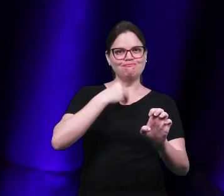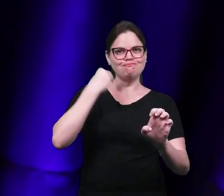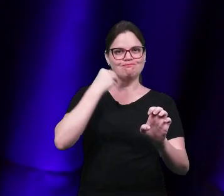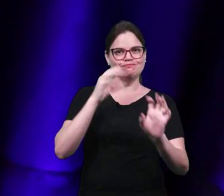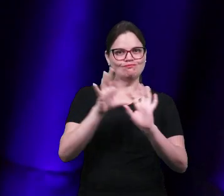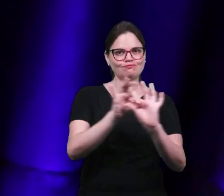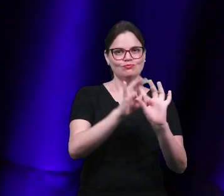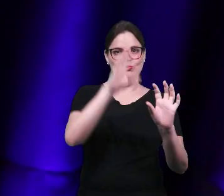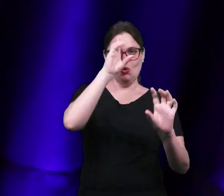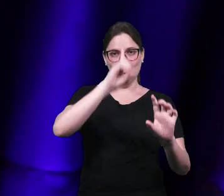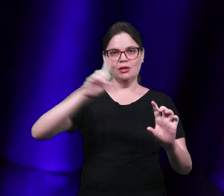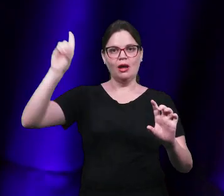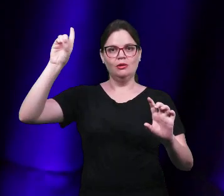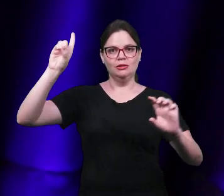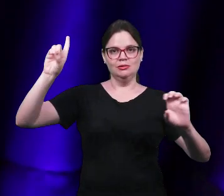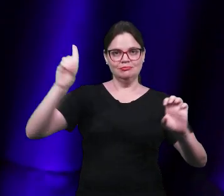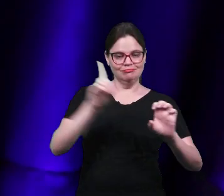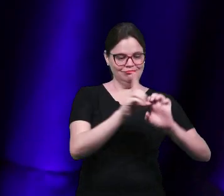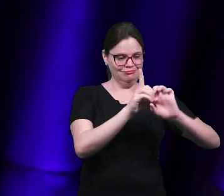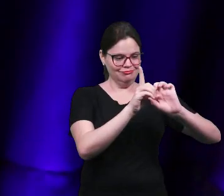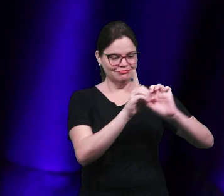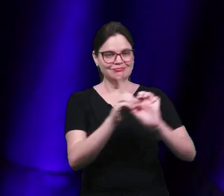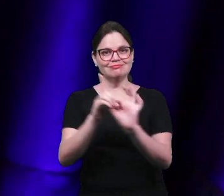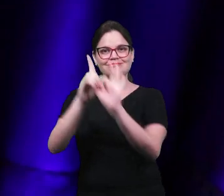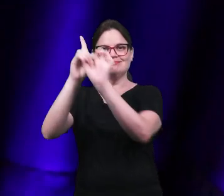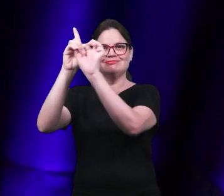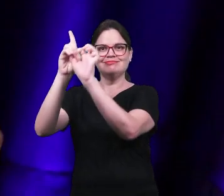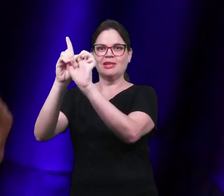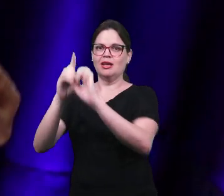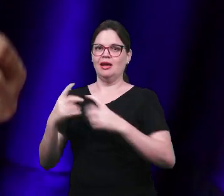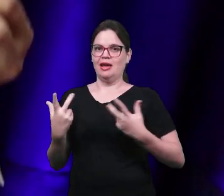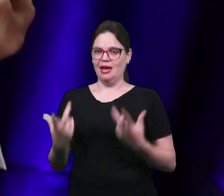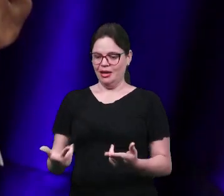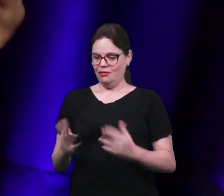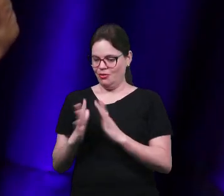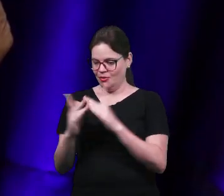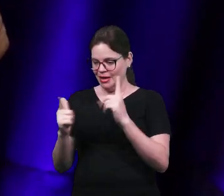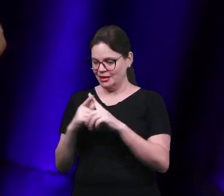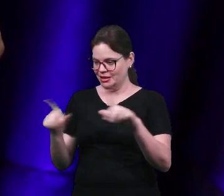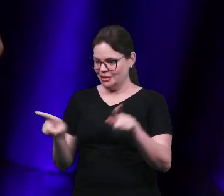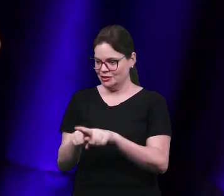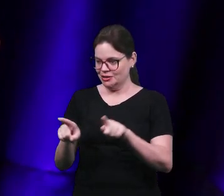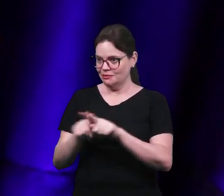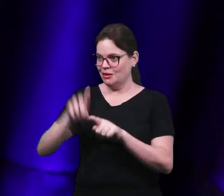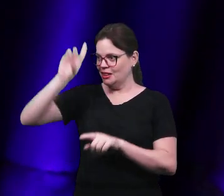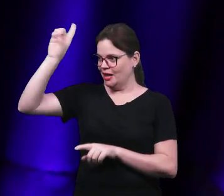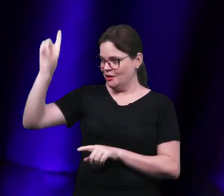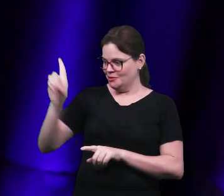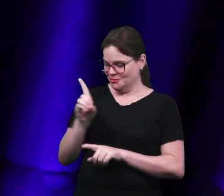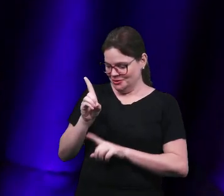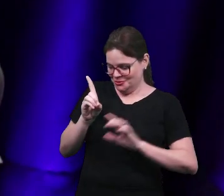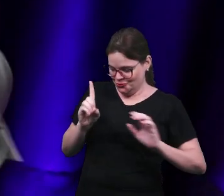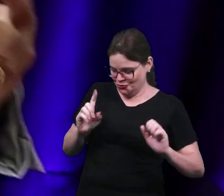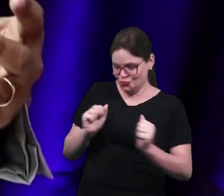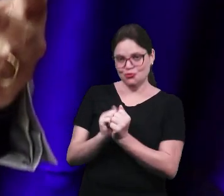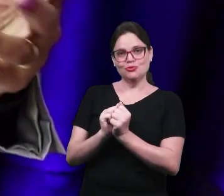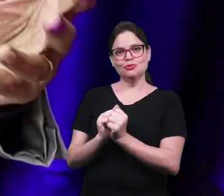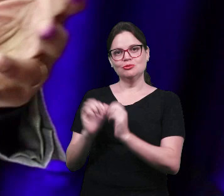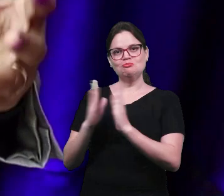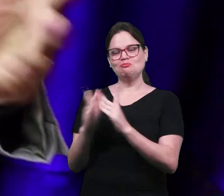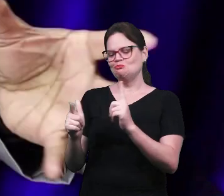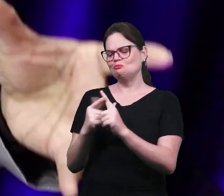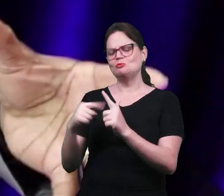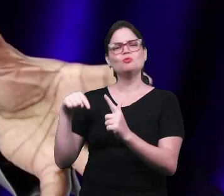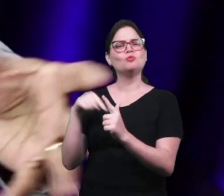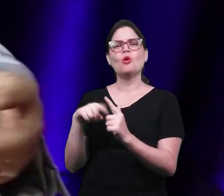está vivendo uma vida, não é apenas um momento e se distancia de Deus, né? É alguns instantes